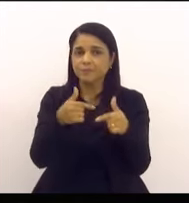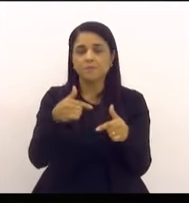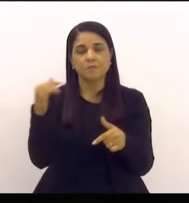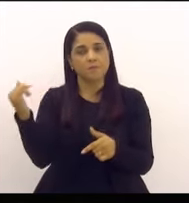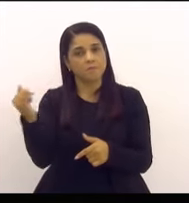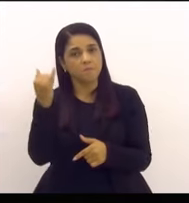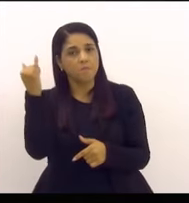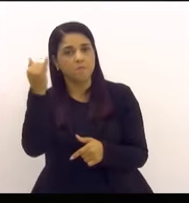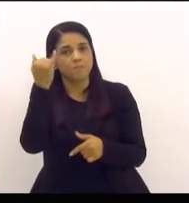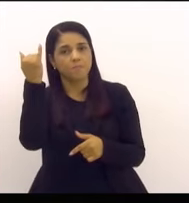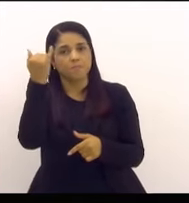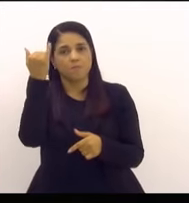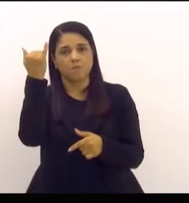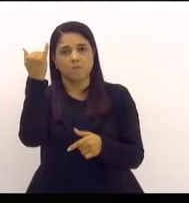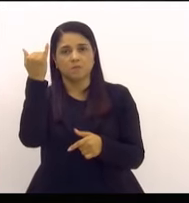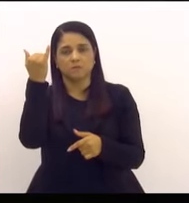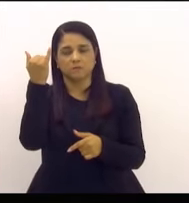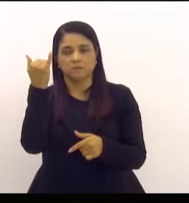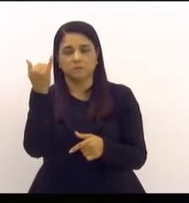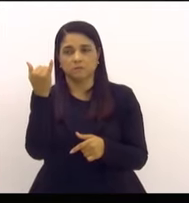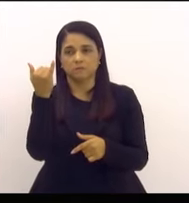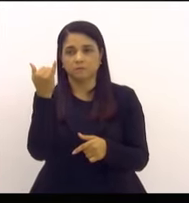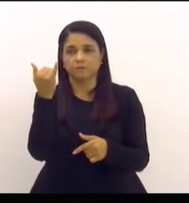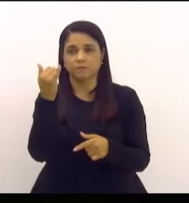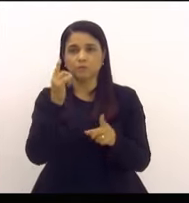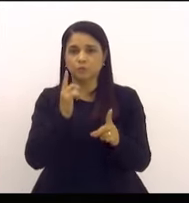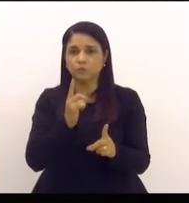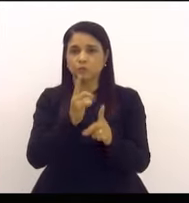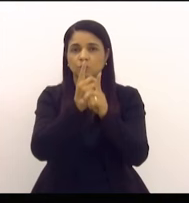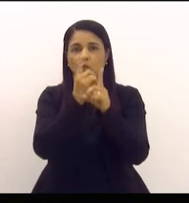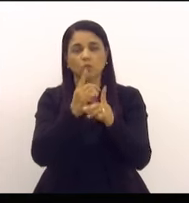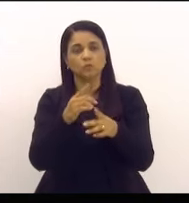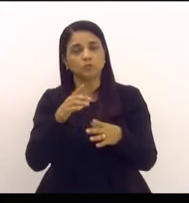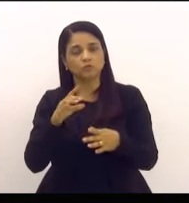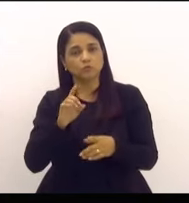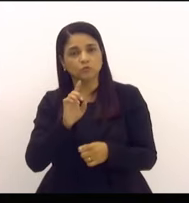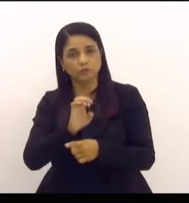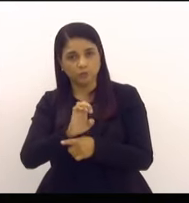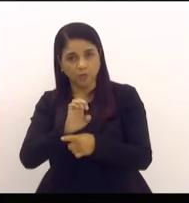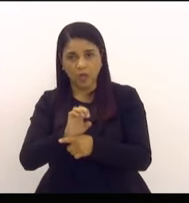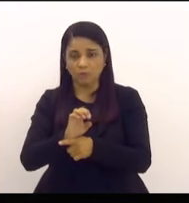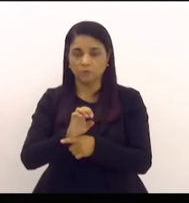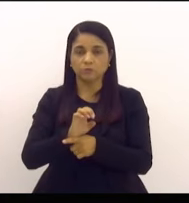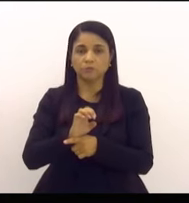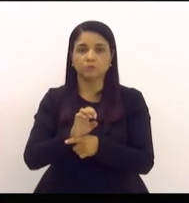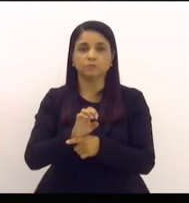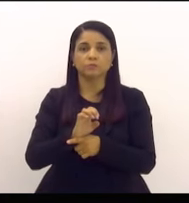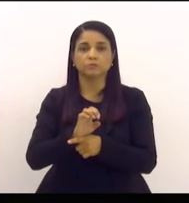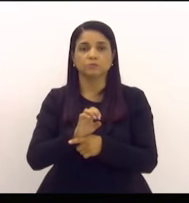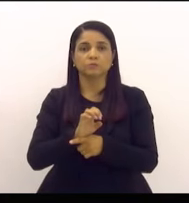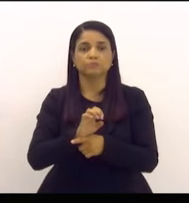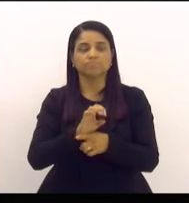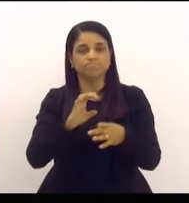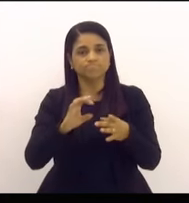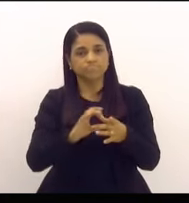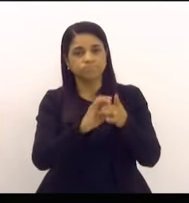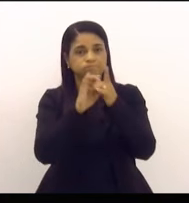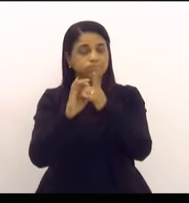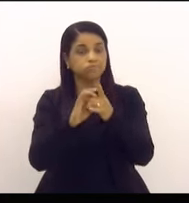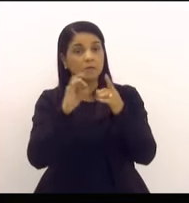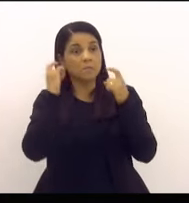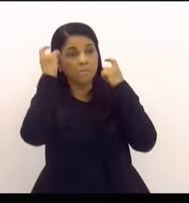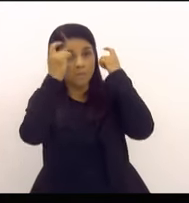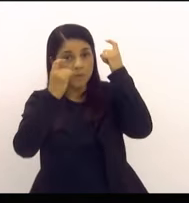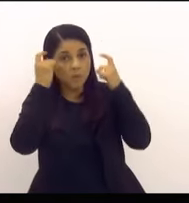importância que é um encontro entre esses estados, no entanto, socializar